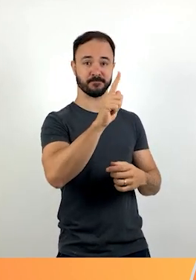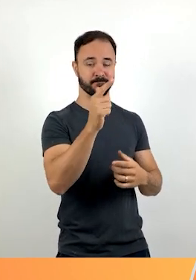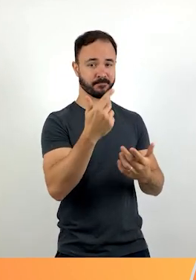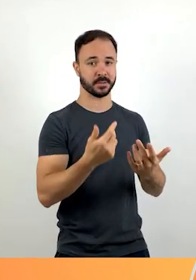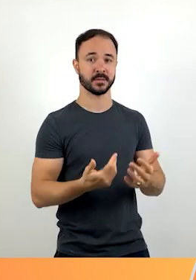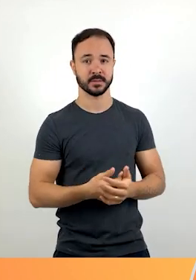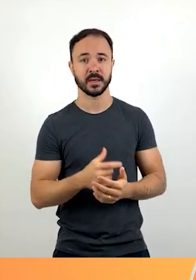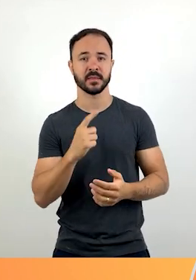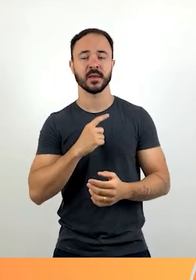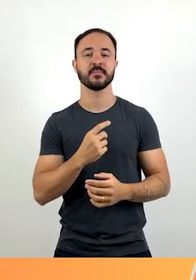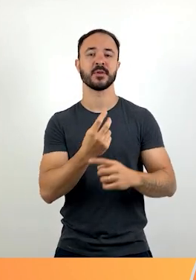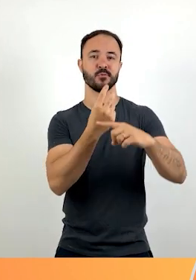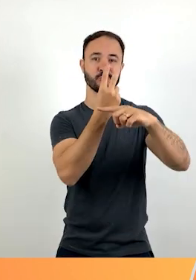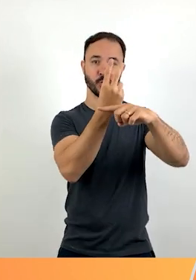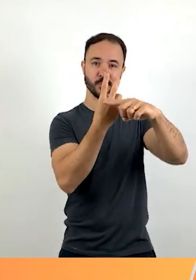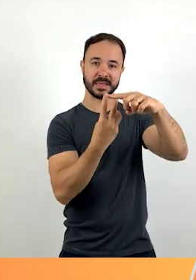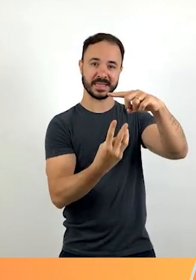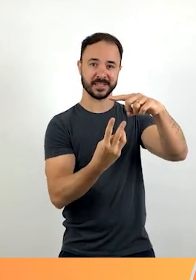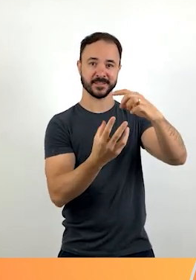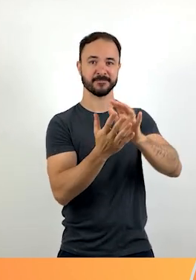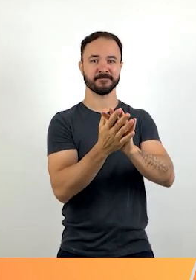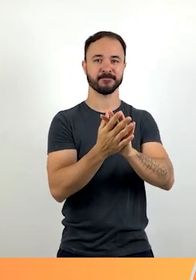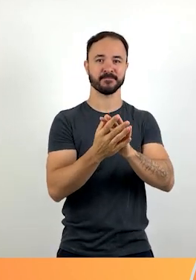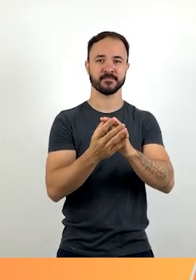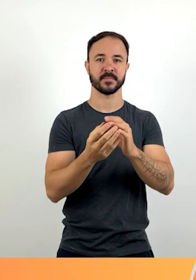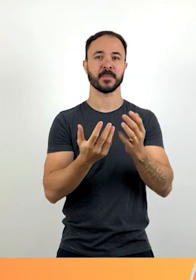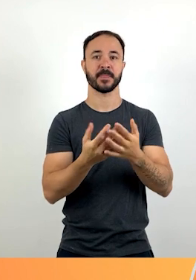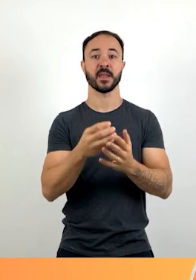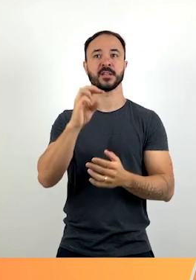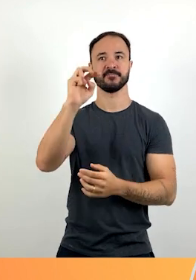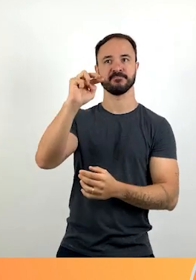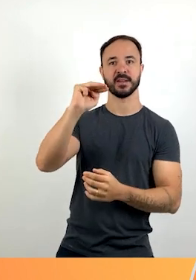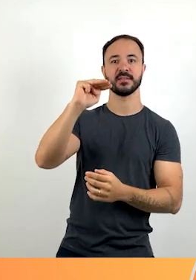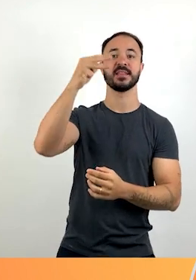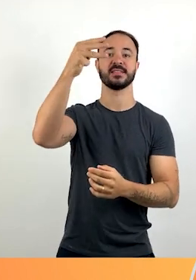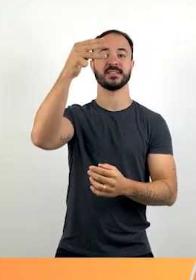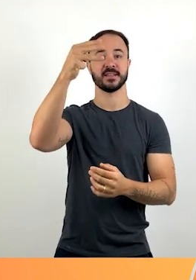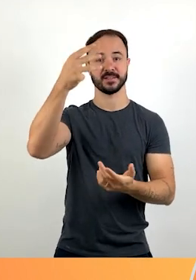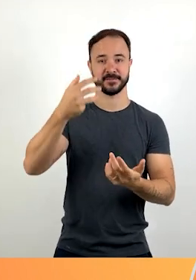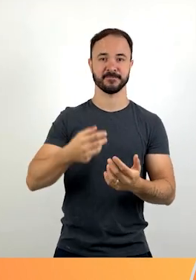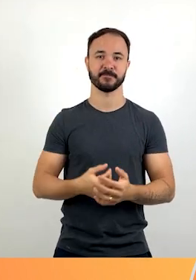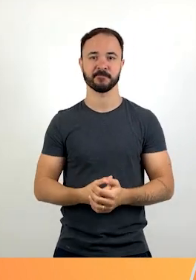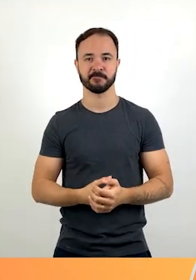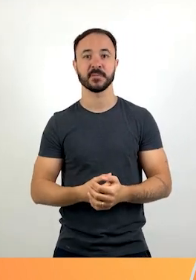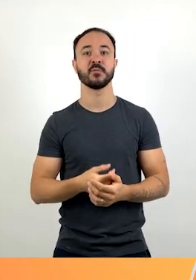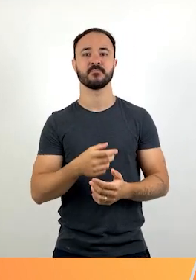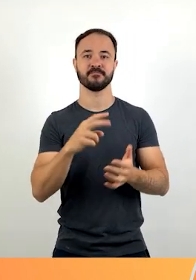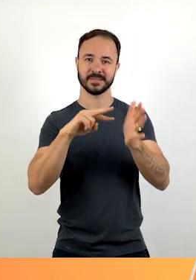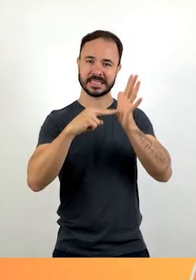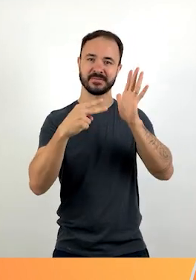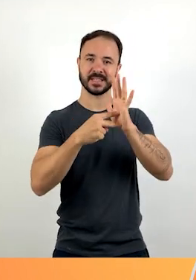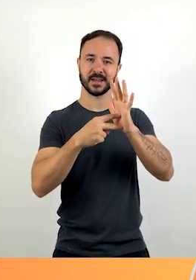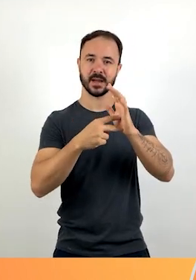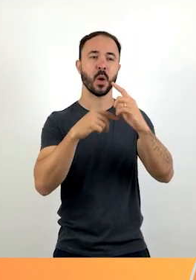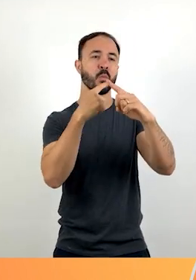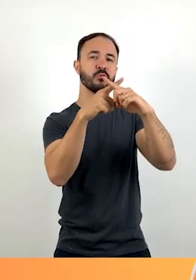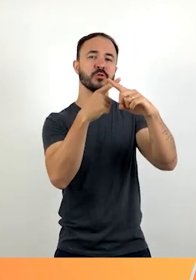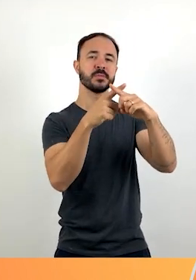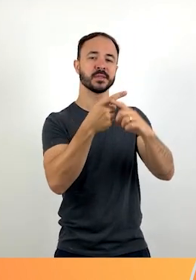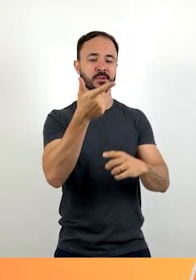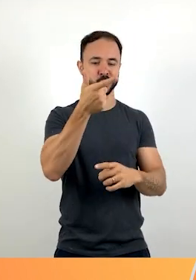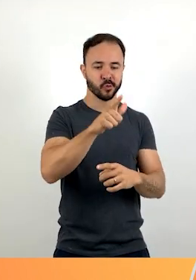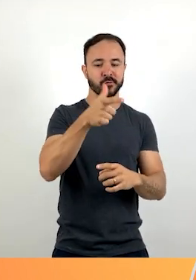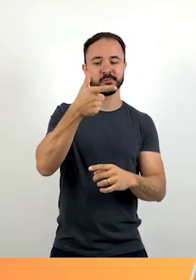3 vezes 2 sobre 3 vezes 2 sobre 3. E aí vamos efetuar